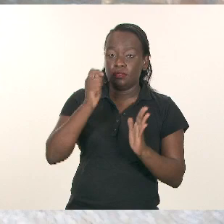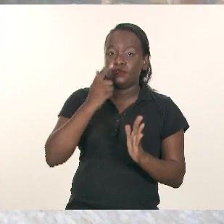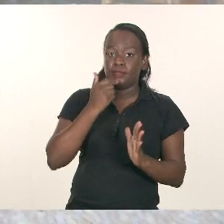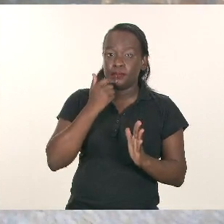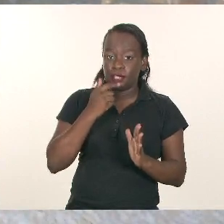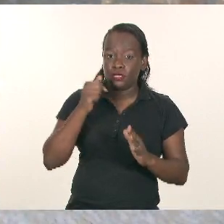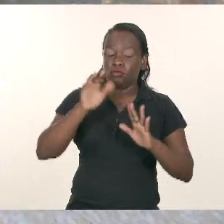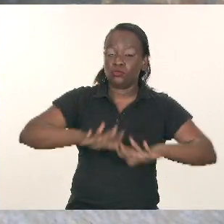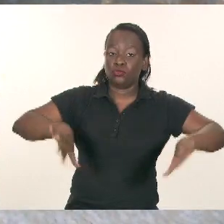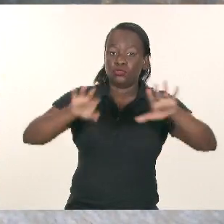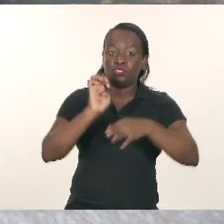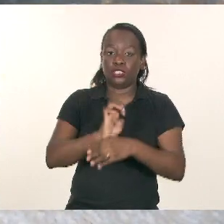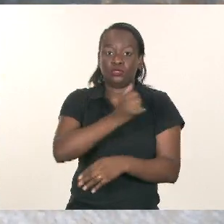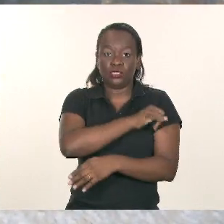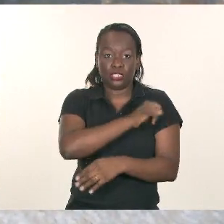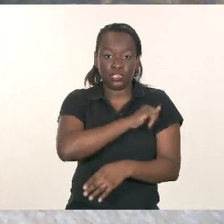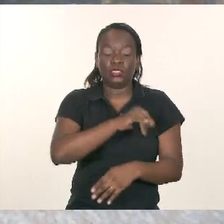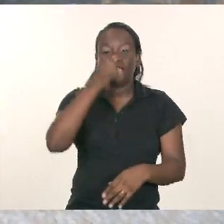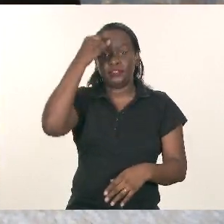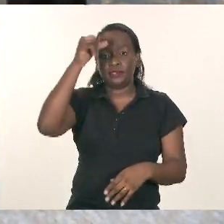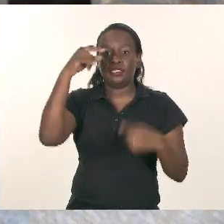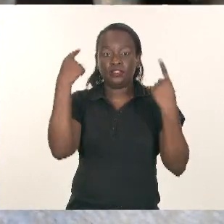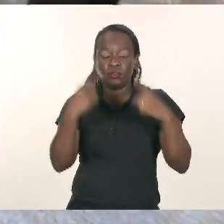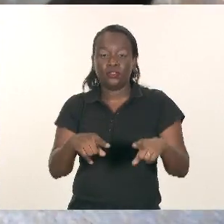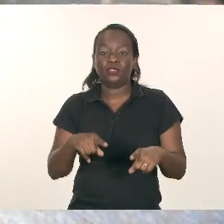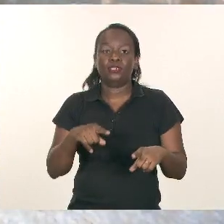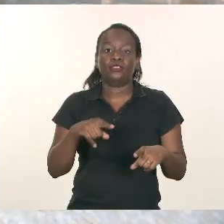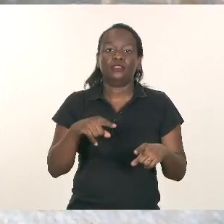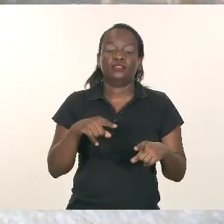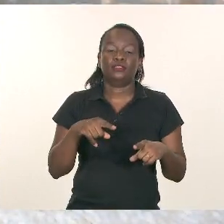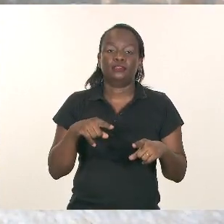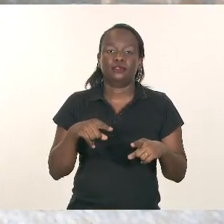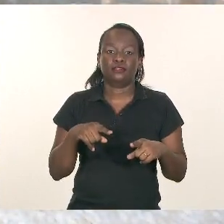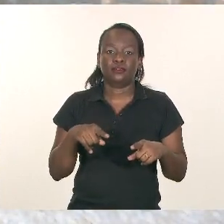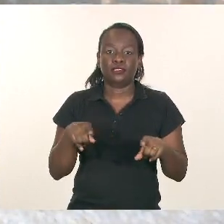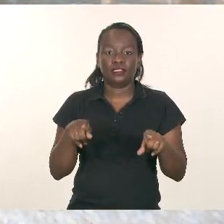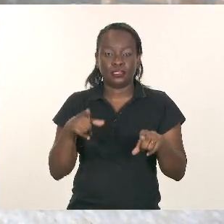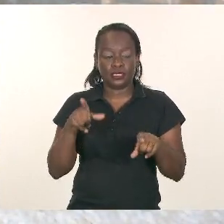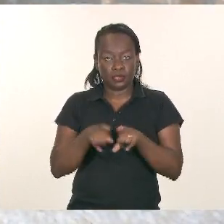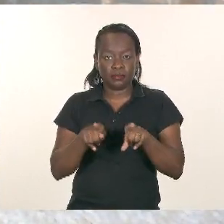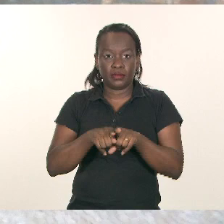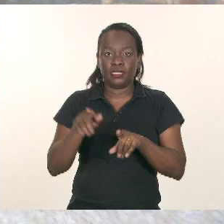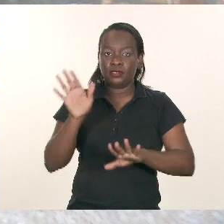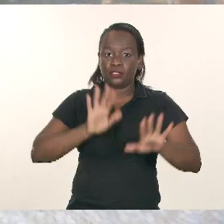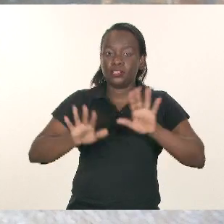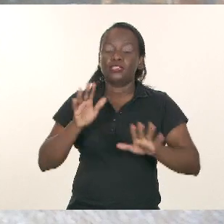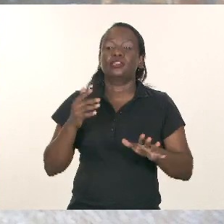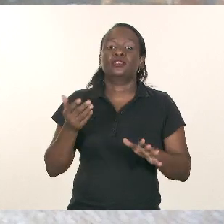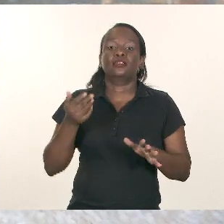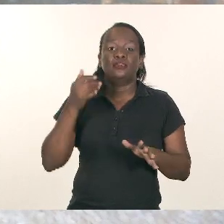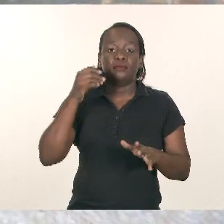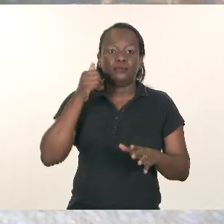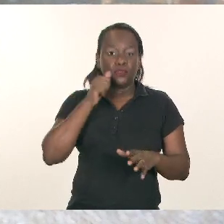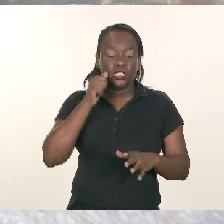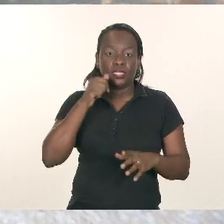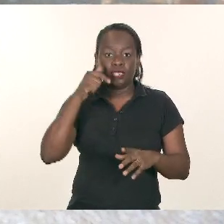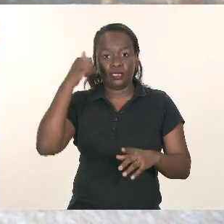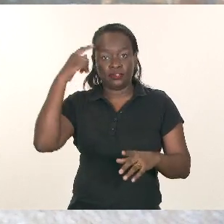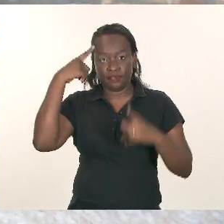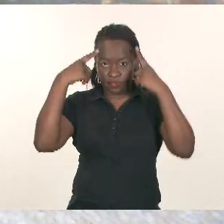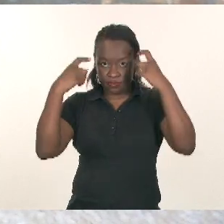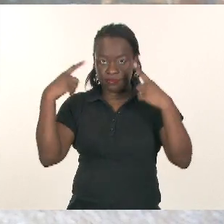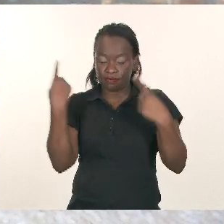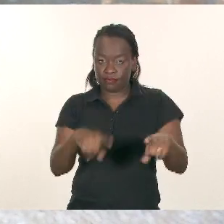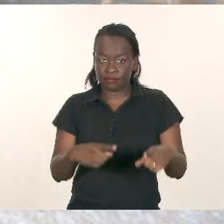do Estado do Rio de Janeiro para combater e ter a prevenção da violência contra a mulher. Esse é